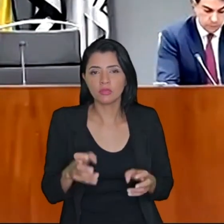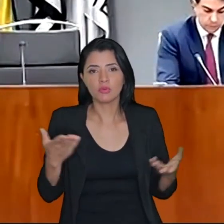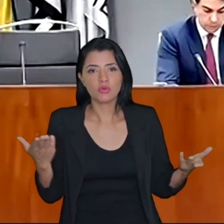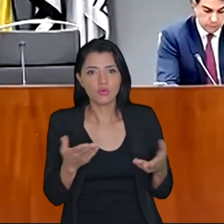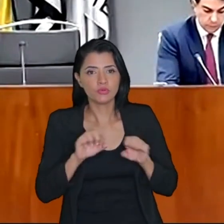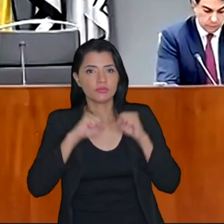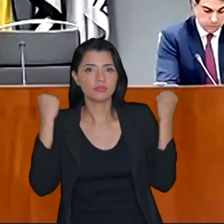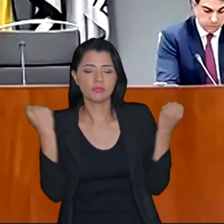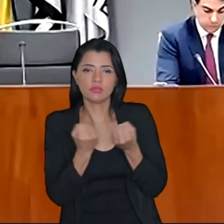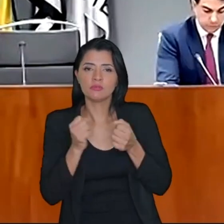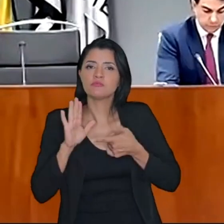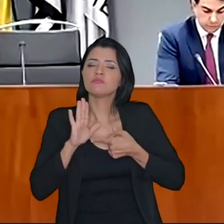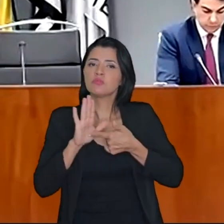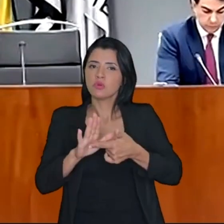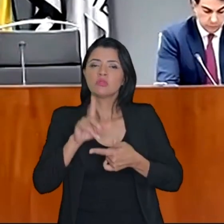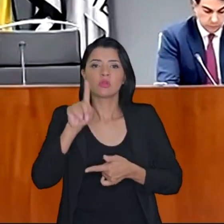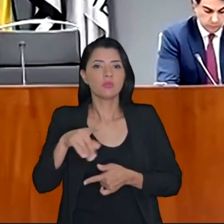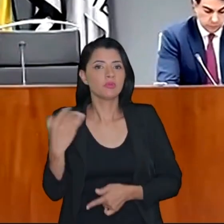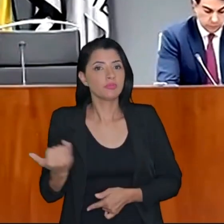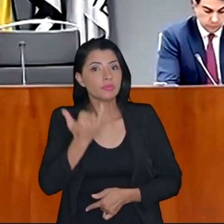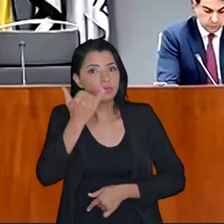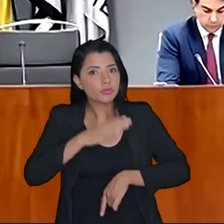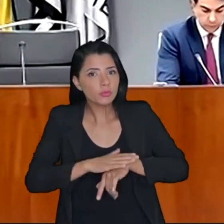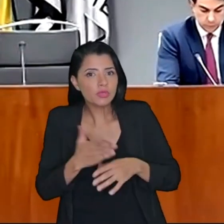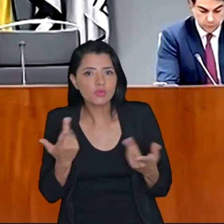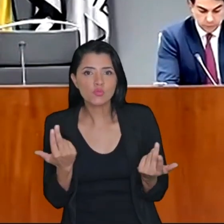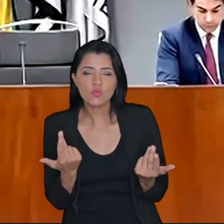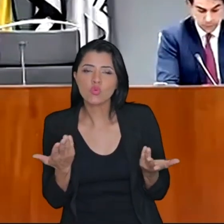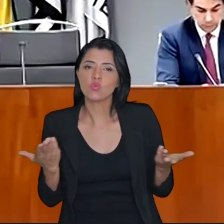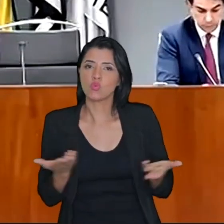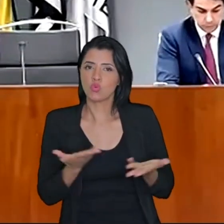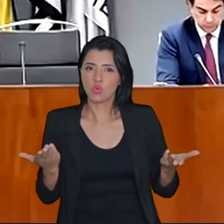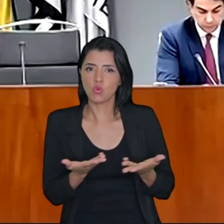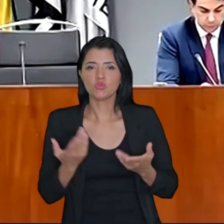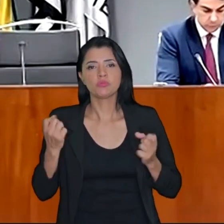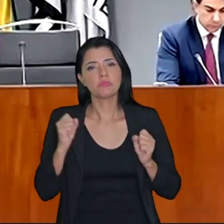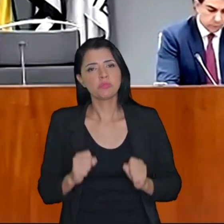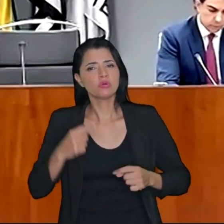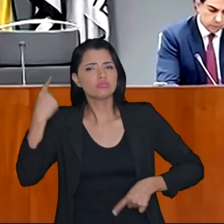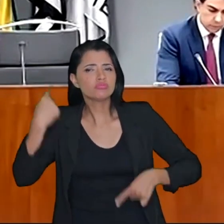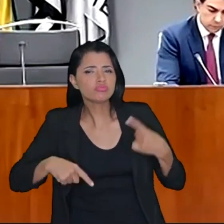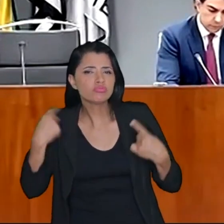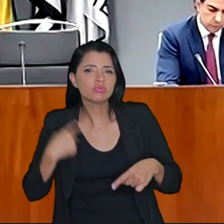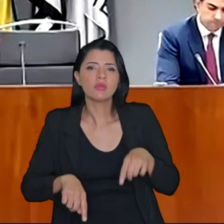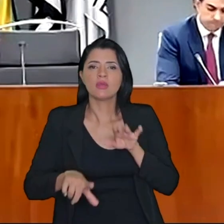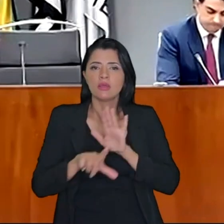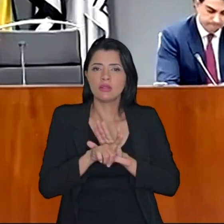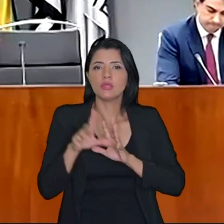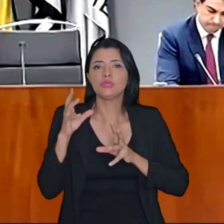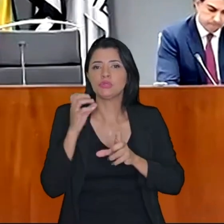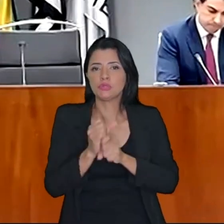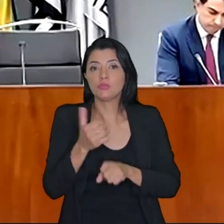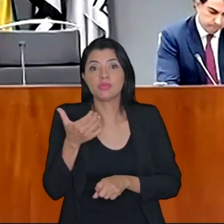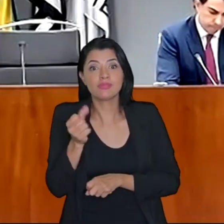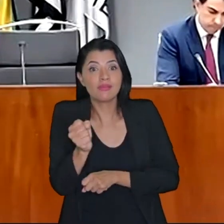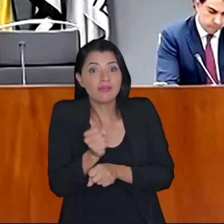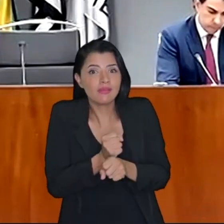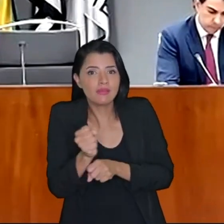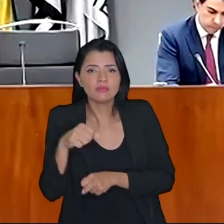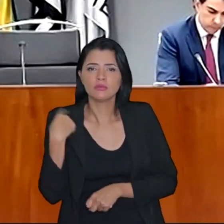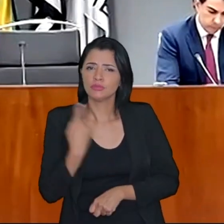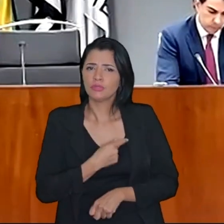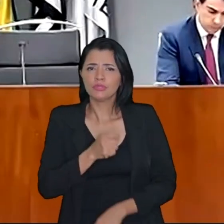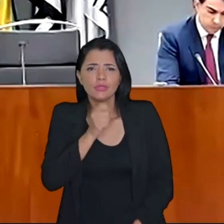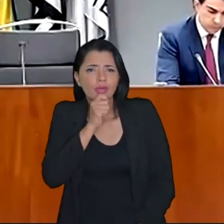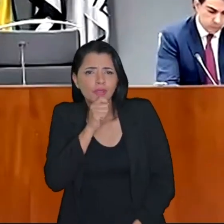o quanto é importante eventos como esse, né, para que a gente possa discutir um assunto. A lei tem 10 anos e ainda nós temos dúvidas, né,